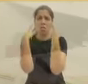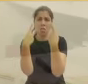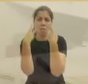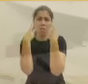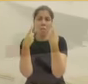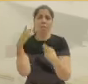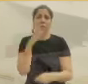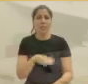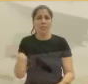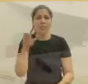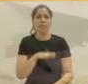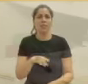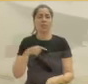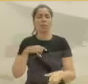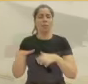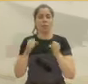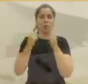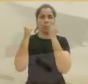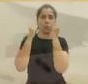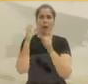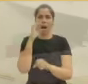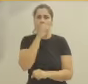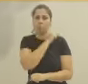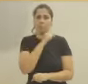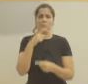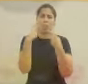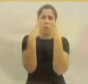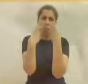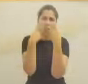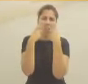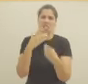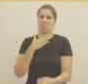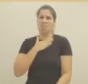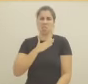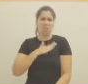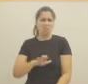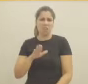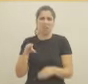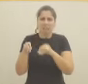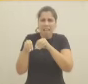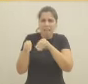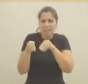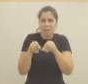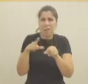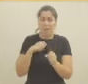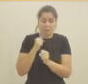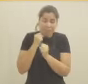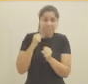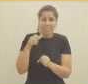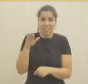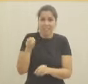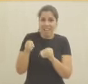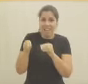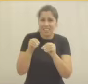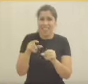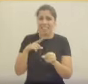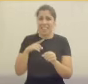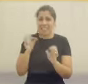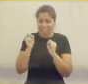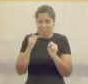movimentadas muito rapidamente. Elas choram. Não gostam de areia. Tem agonia com areia. Tem agonia de ficar